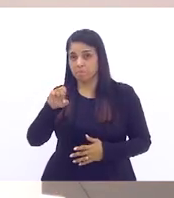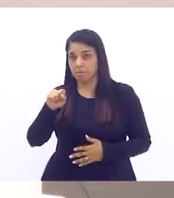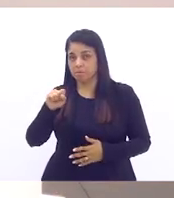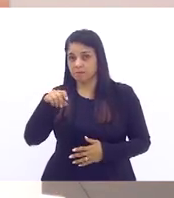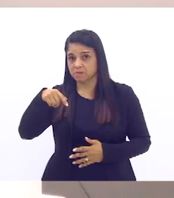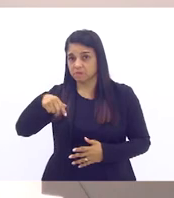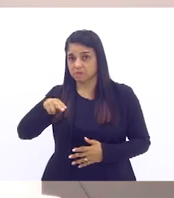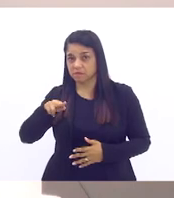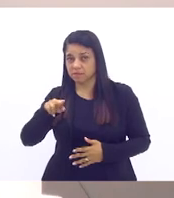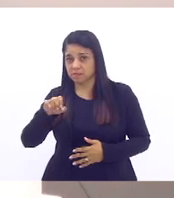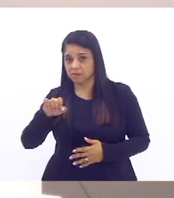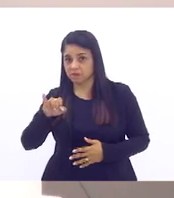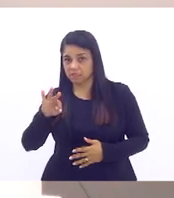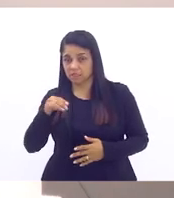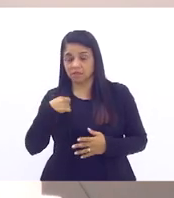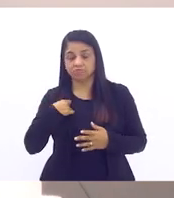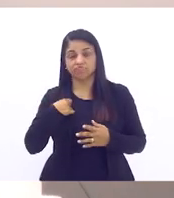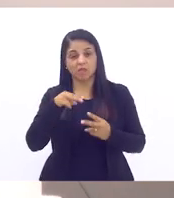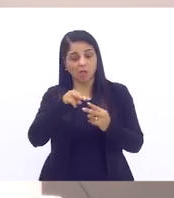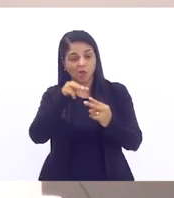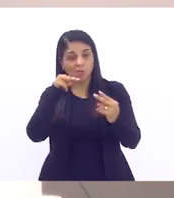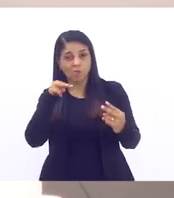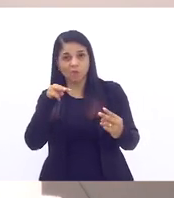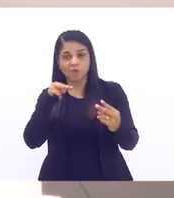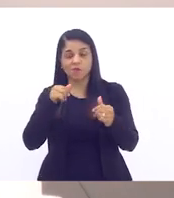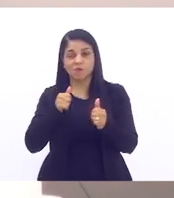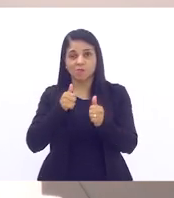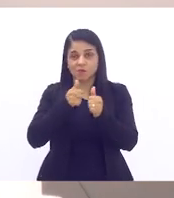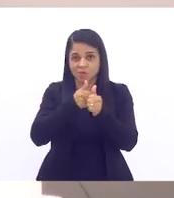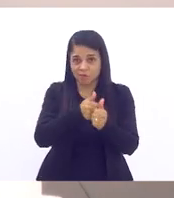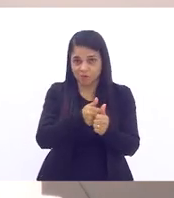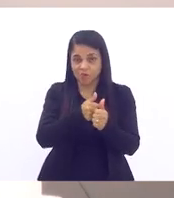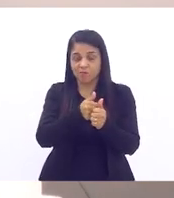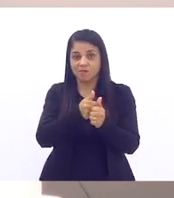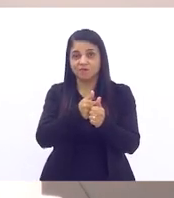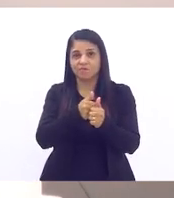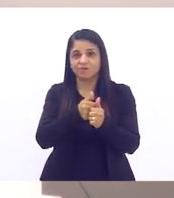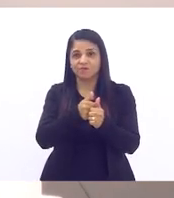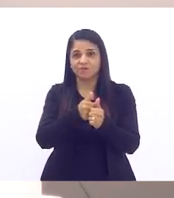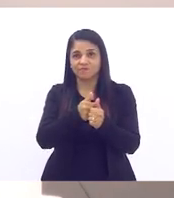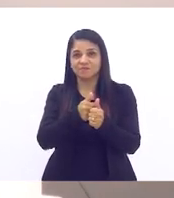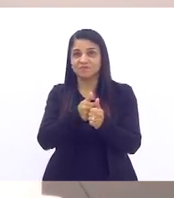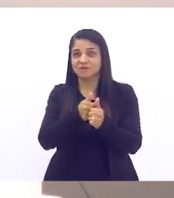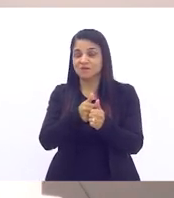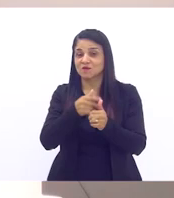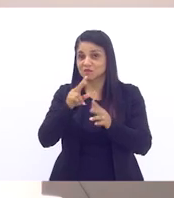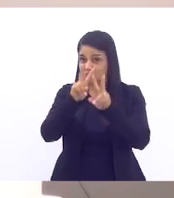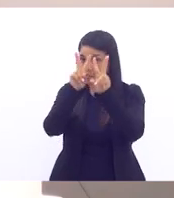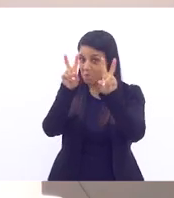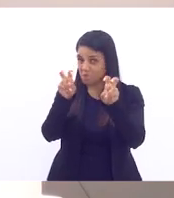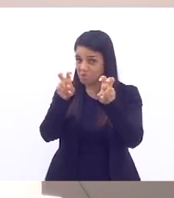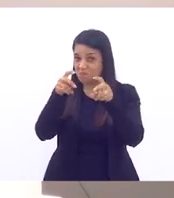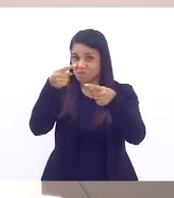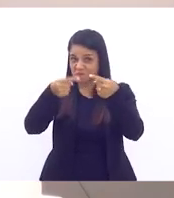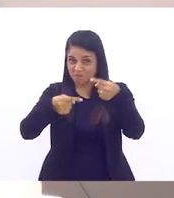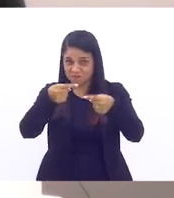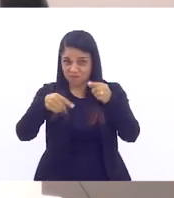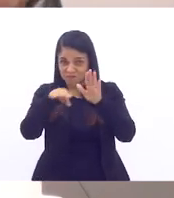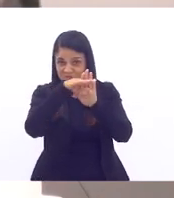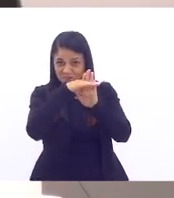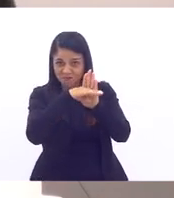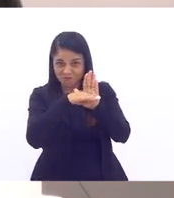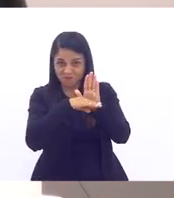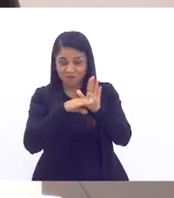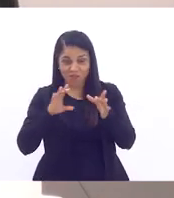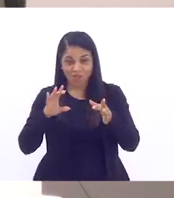nossa audiência pela pela internet e vejam como a voz quando a gente coloca um assunto em Pauta pode fazer com que esta